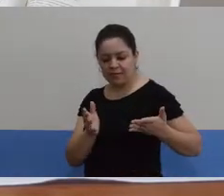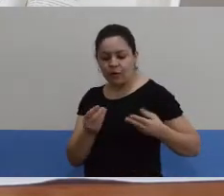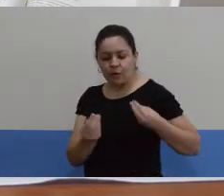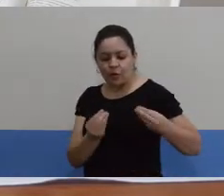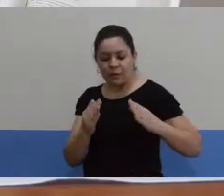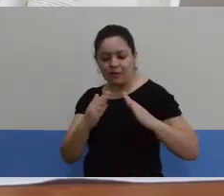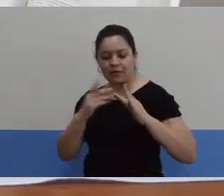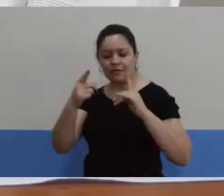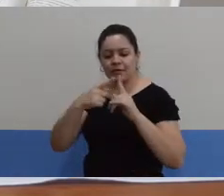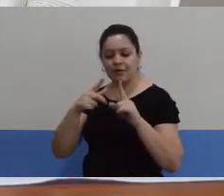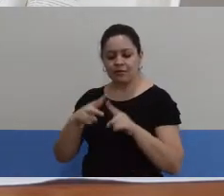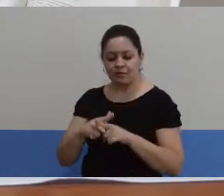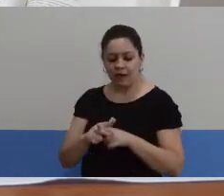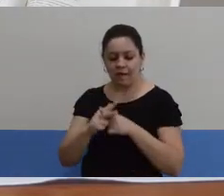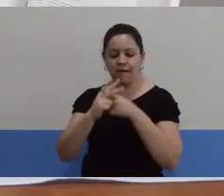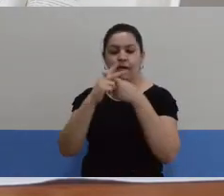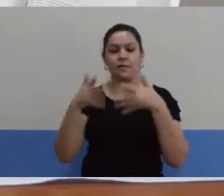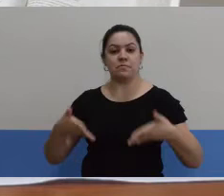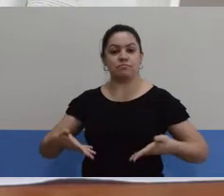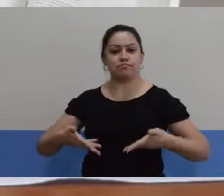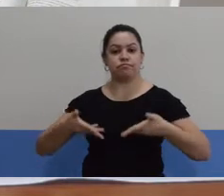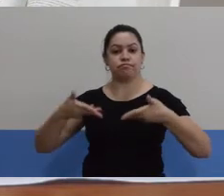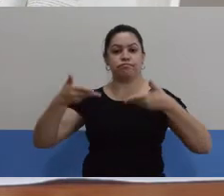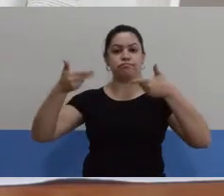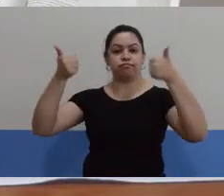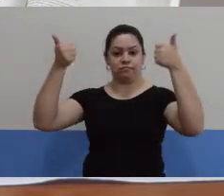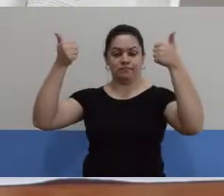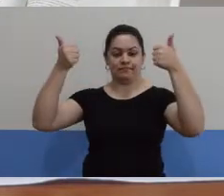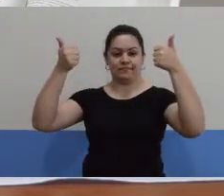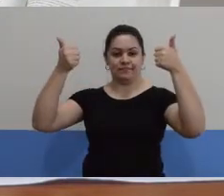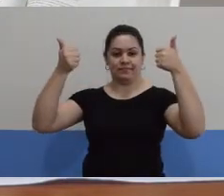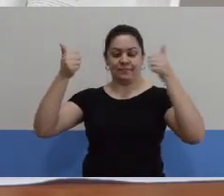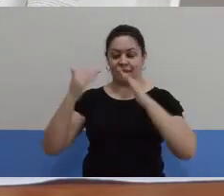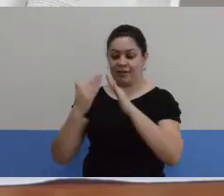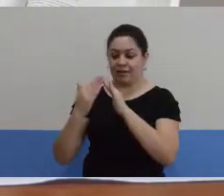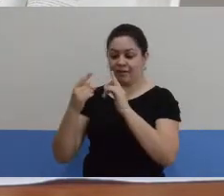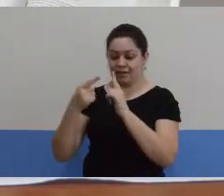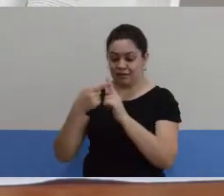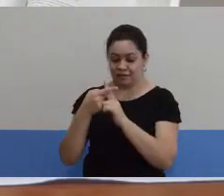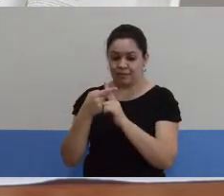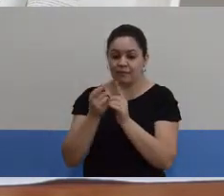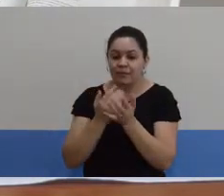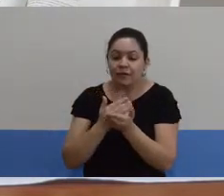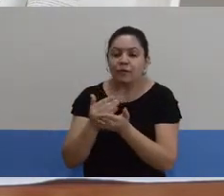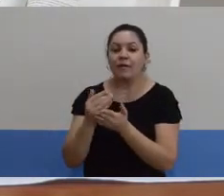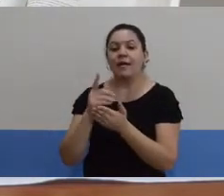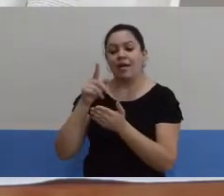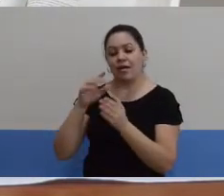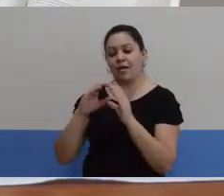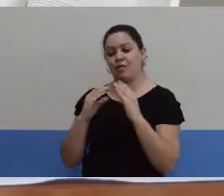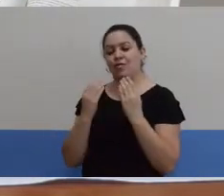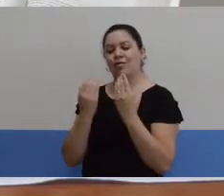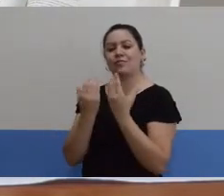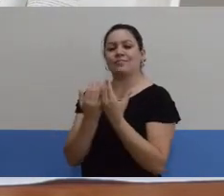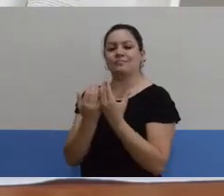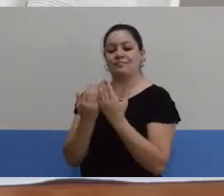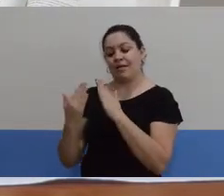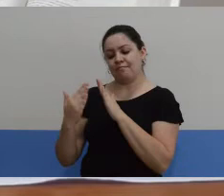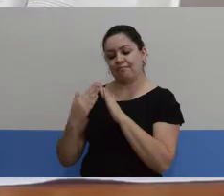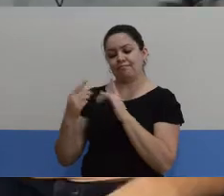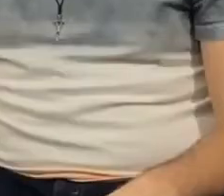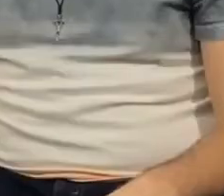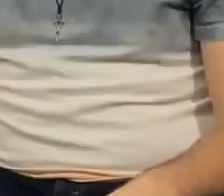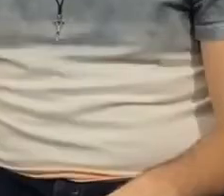enquanto igreja como um todo. Igreja que começa com a sua comunidade, com a sua paróquia.